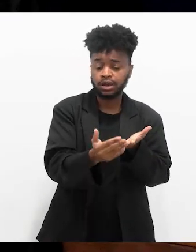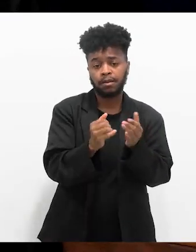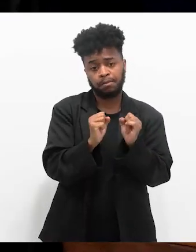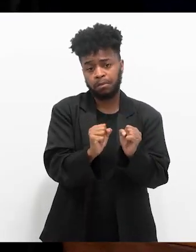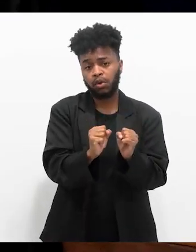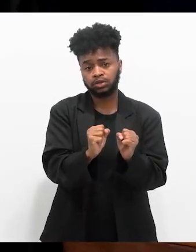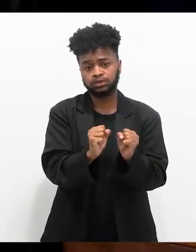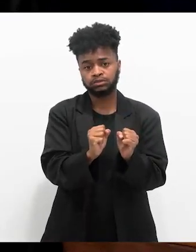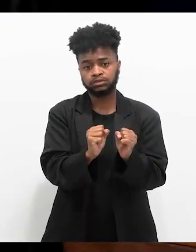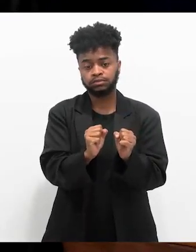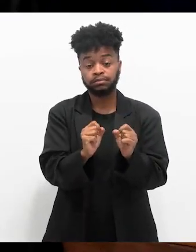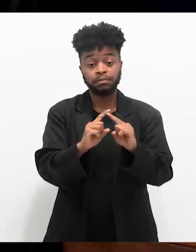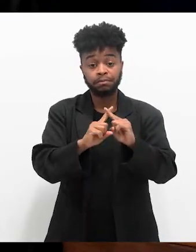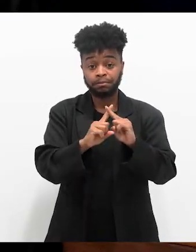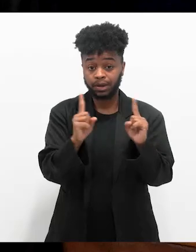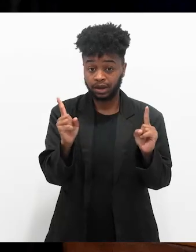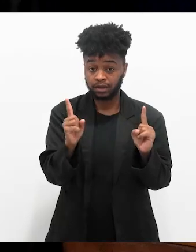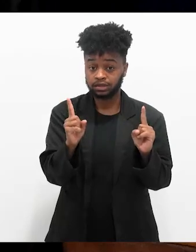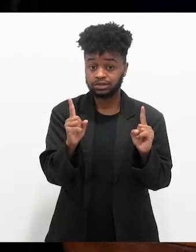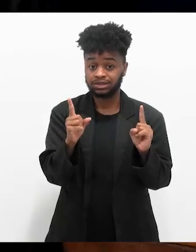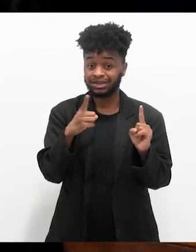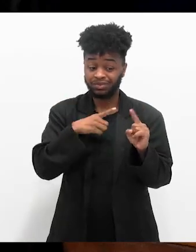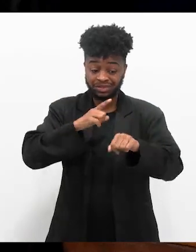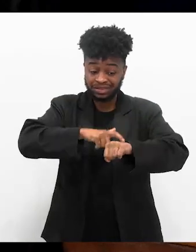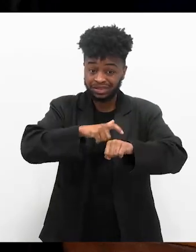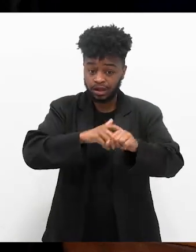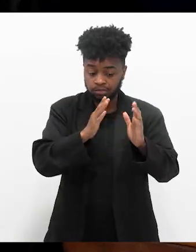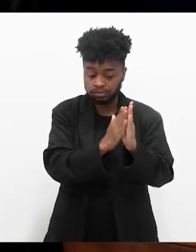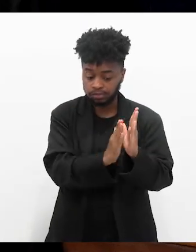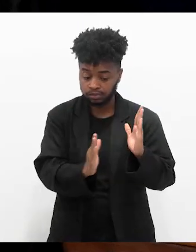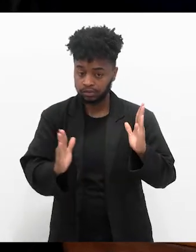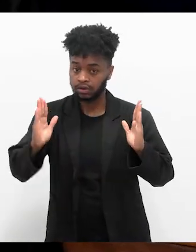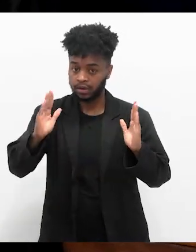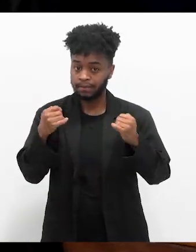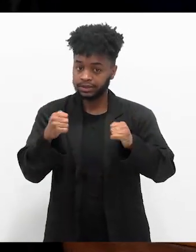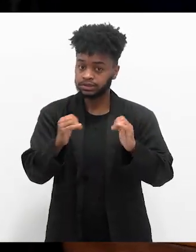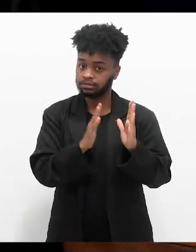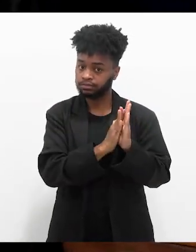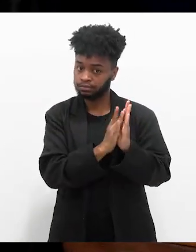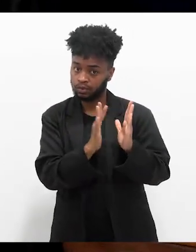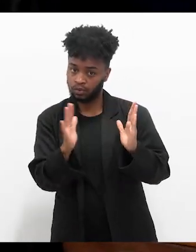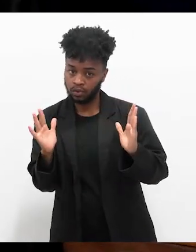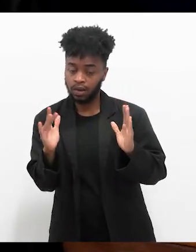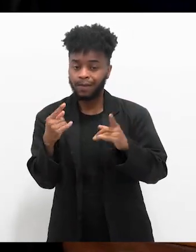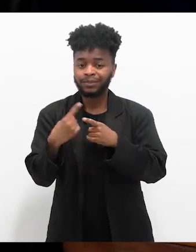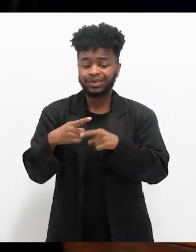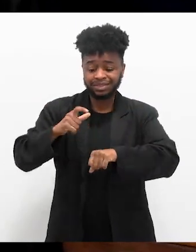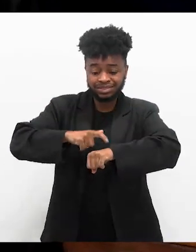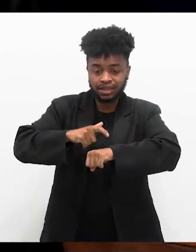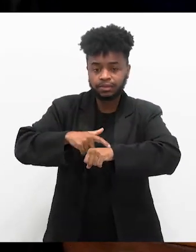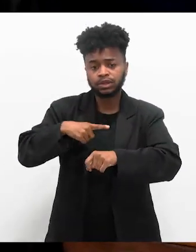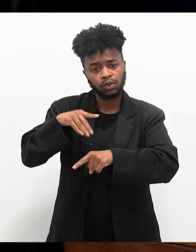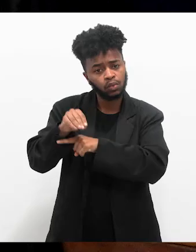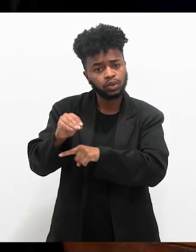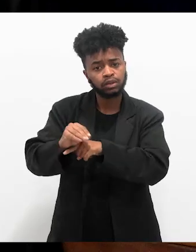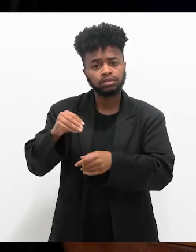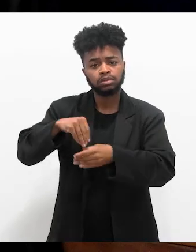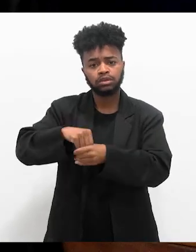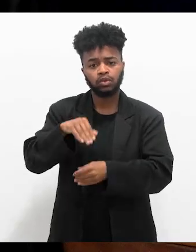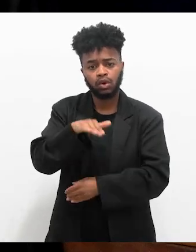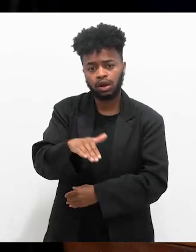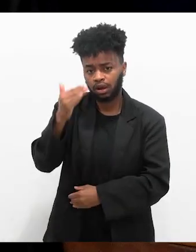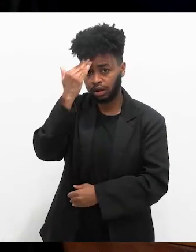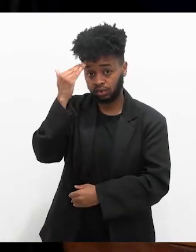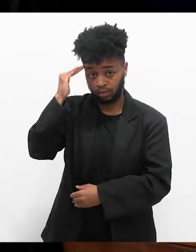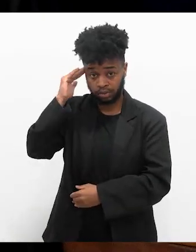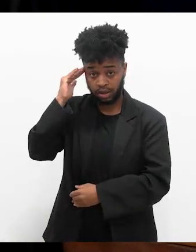sem problema algum, porém, tem um tempo hábil, que esse tempo é muito bem preservado dentro do candomblé. O